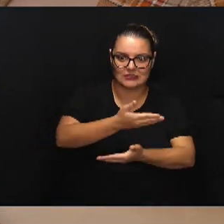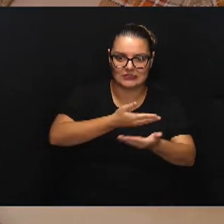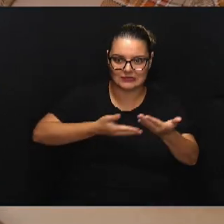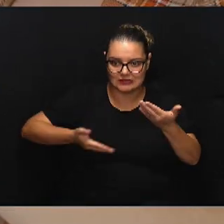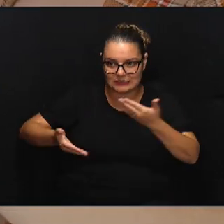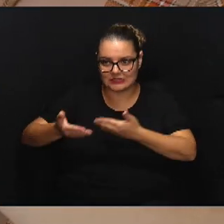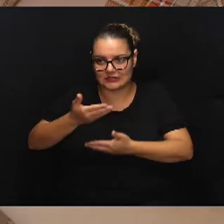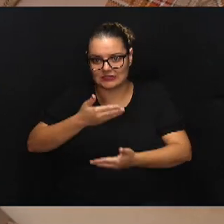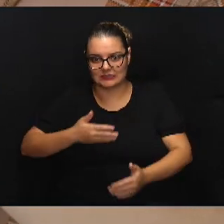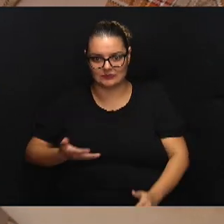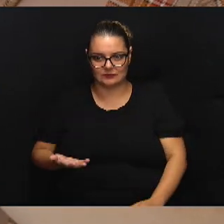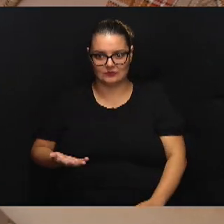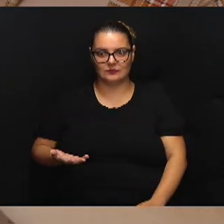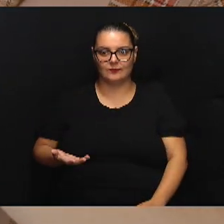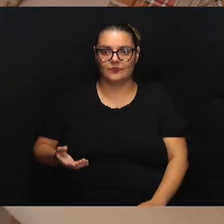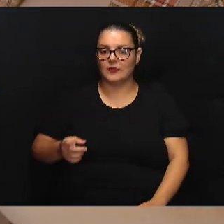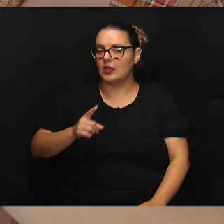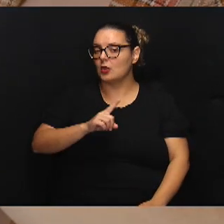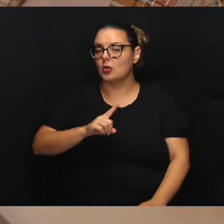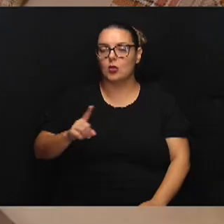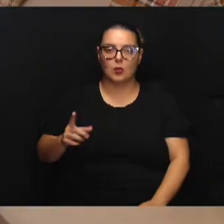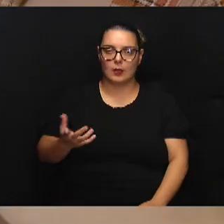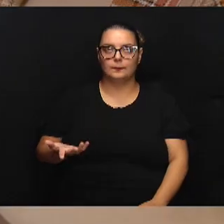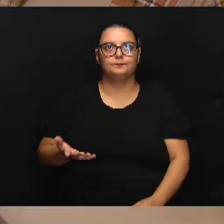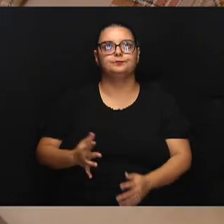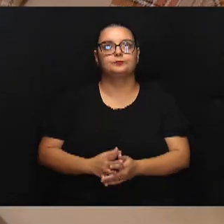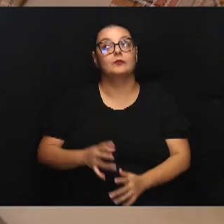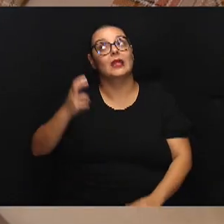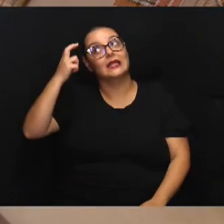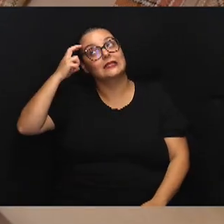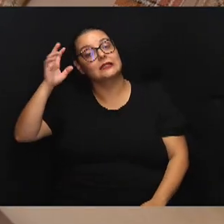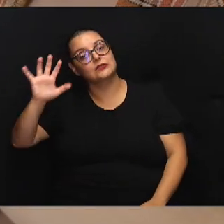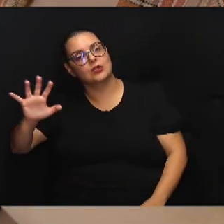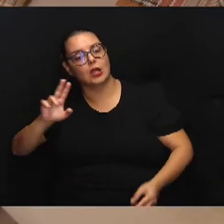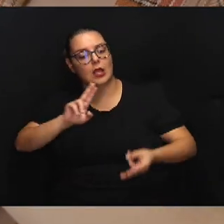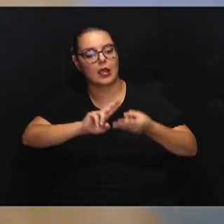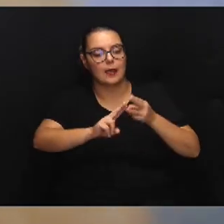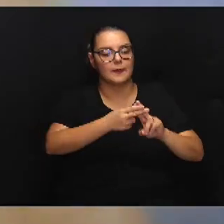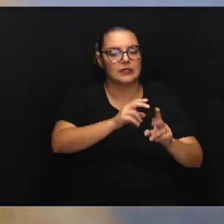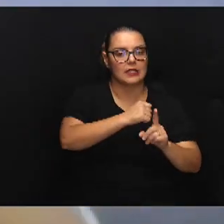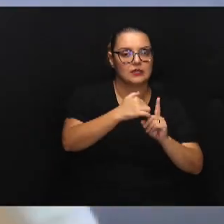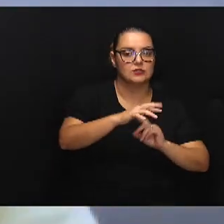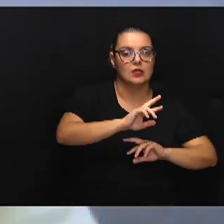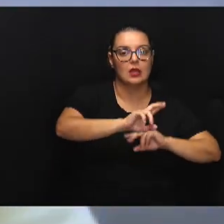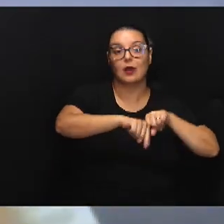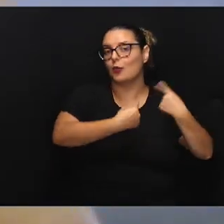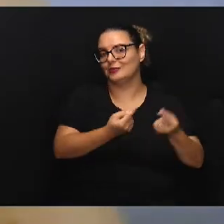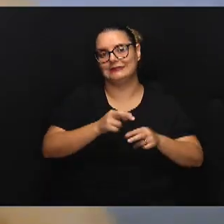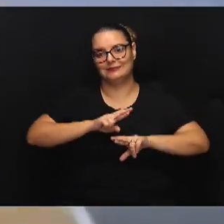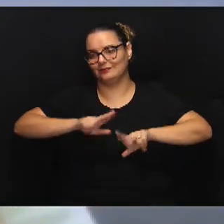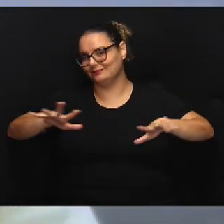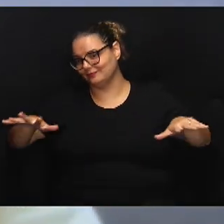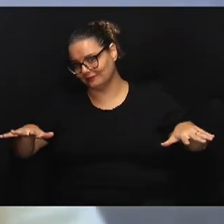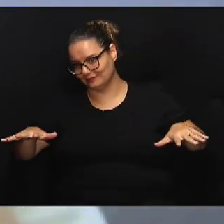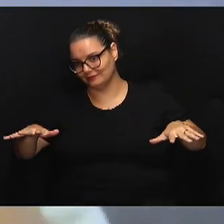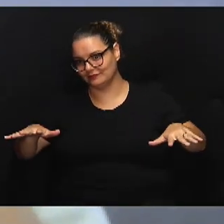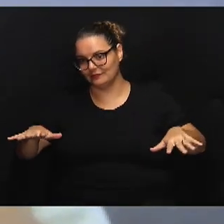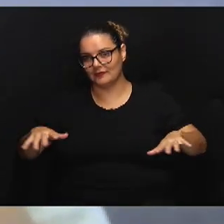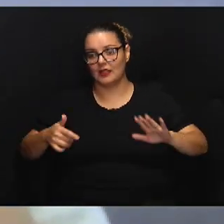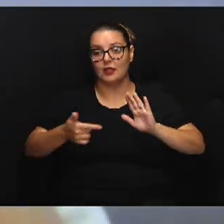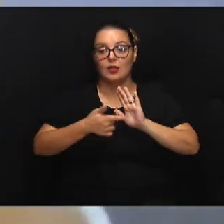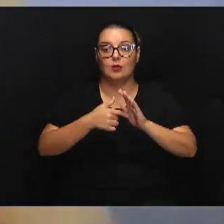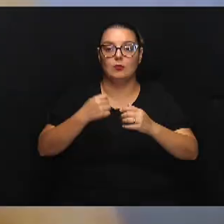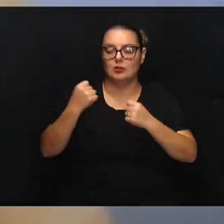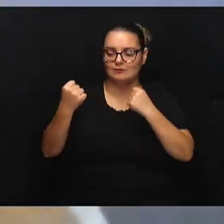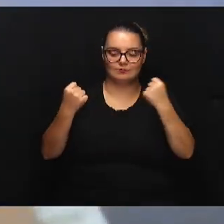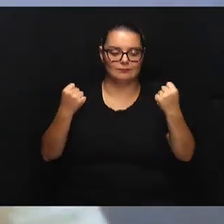Não é? Inteligência é uma coisa, habilidades sociais é outra. Eu sempre falo esse assim, mostro com a minha mão, porque